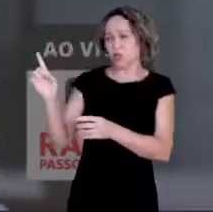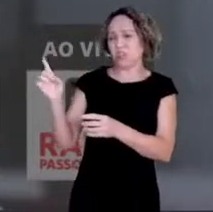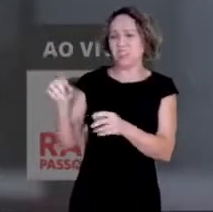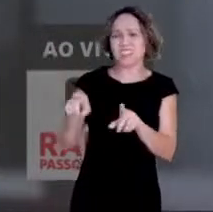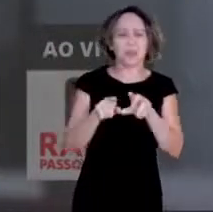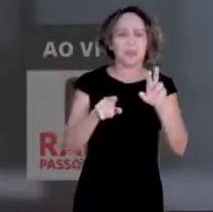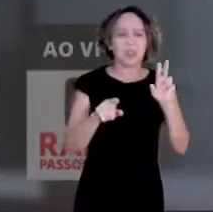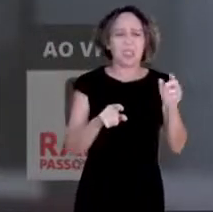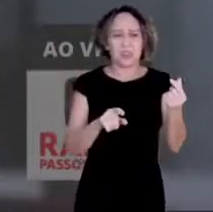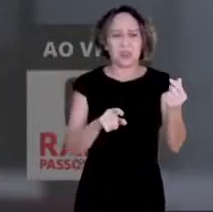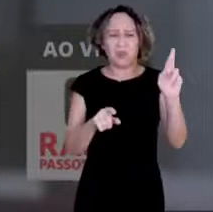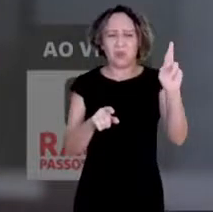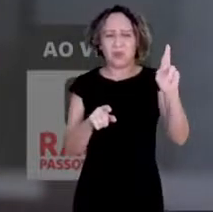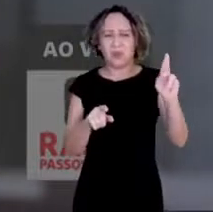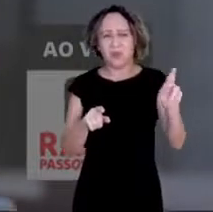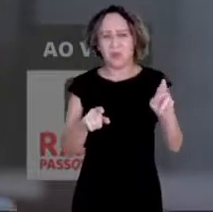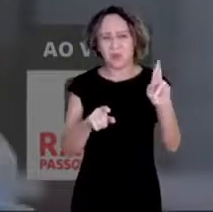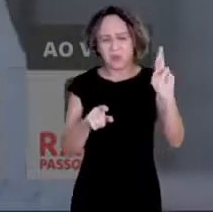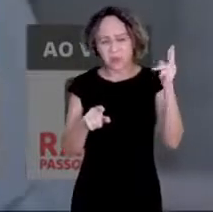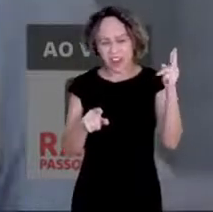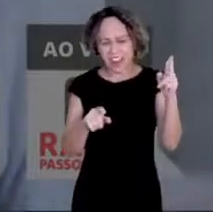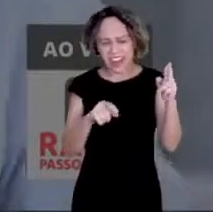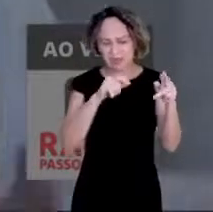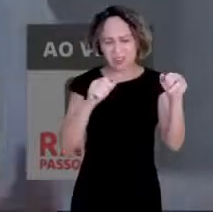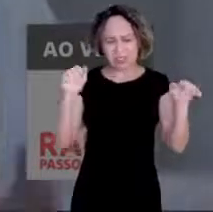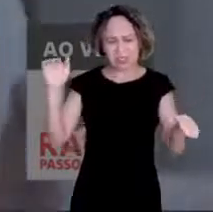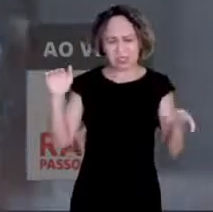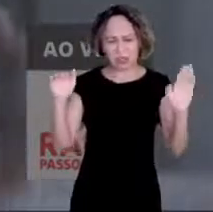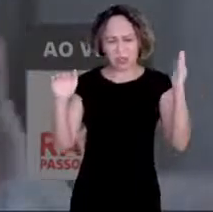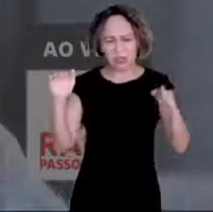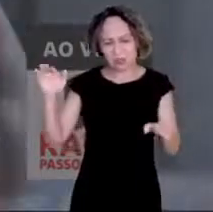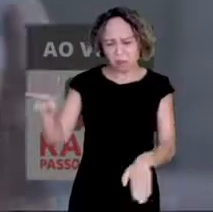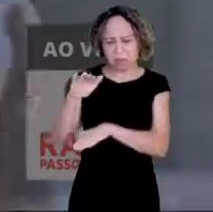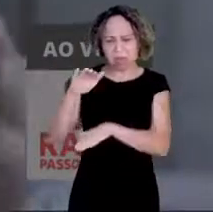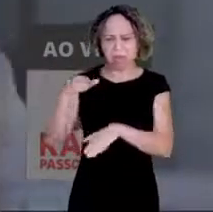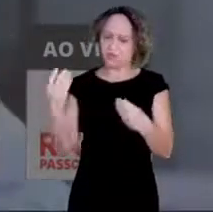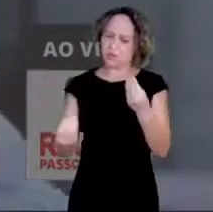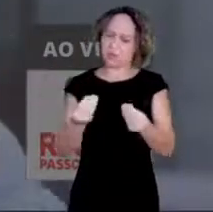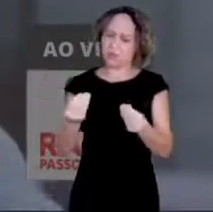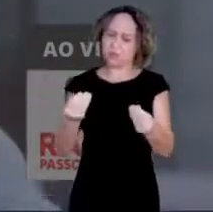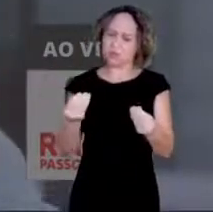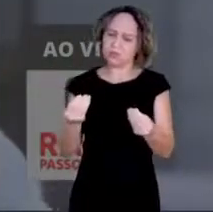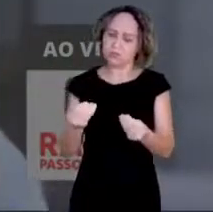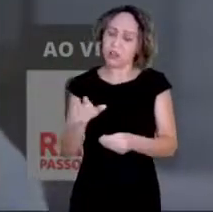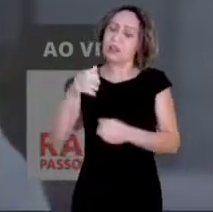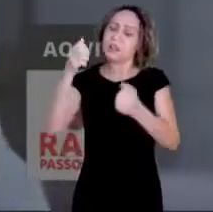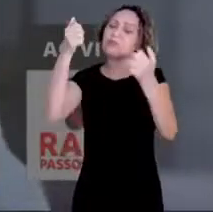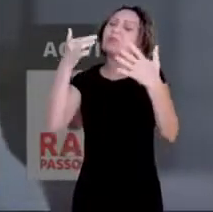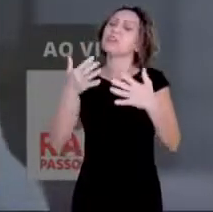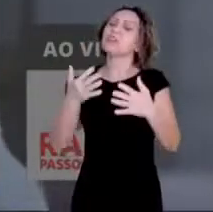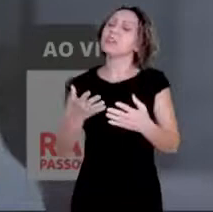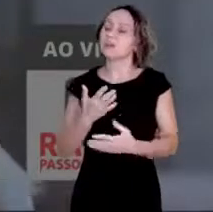preço, sabe? Então, um mamão desse famoso, alguém me disse que estava custando R$ 28, outro disse que estava